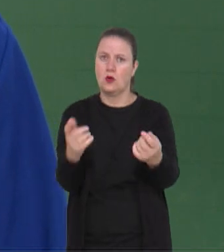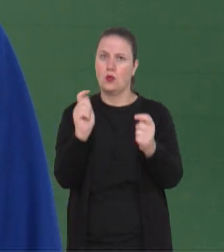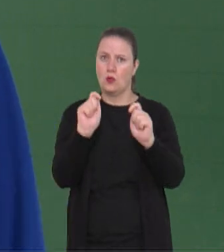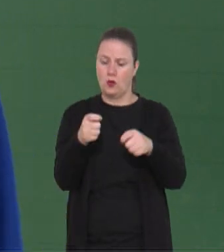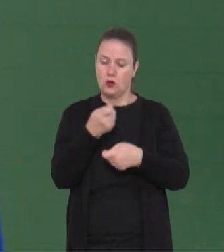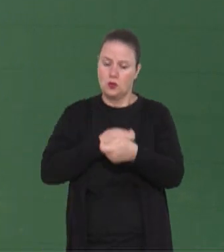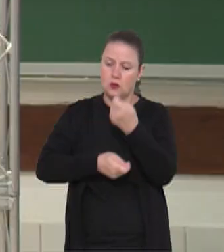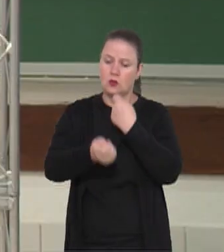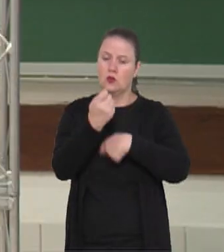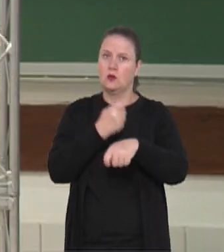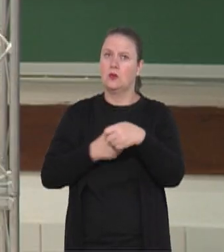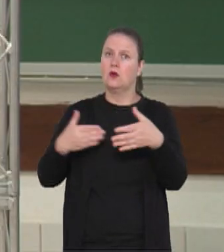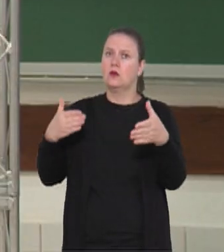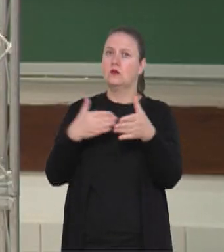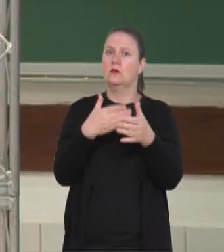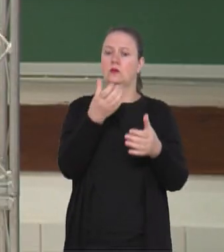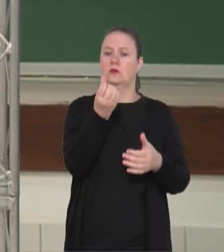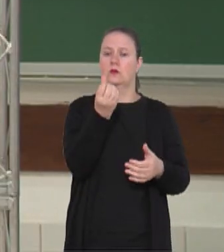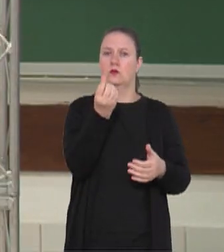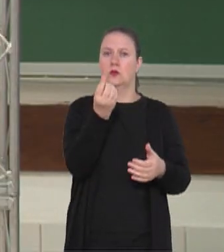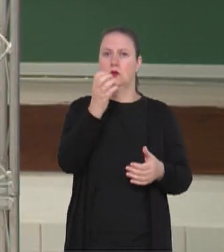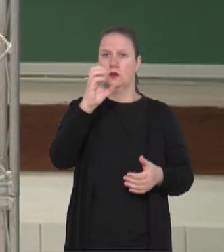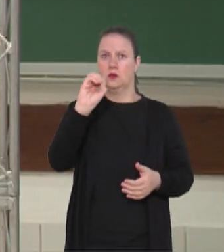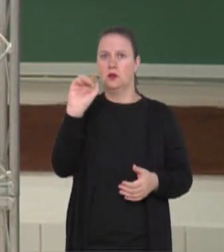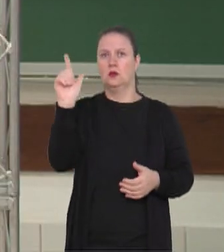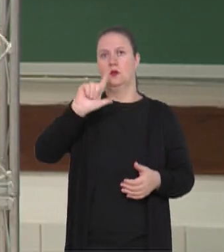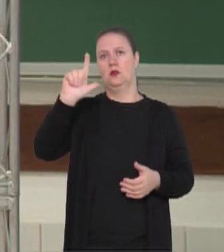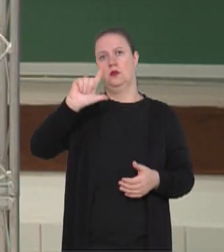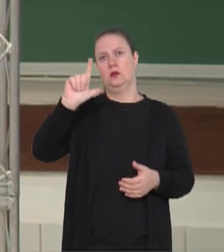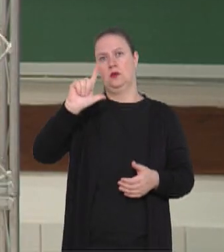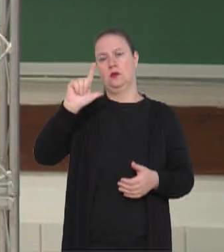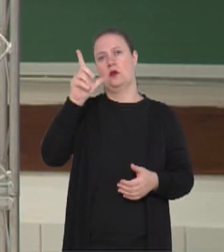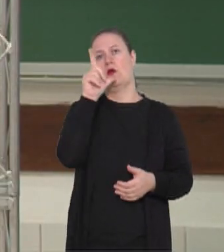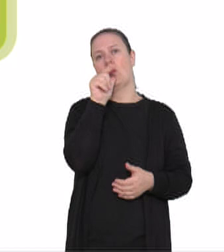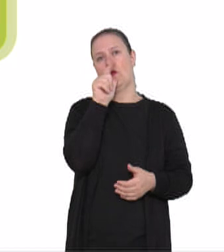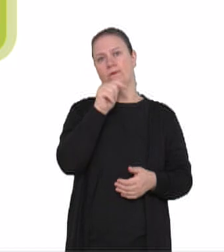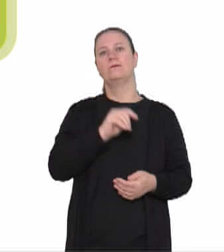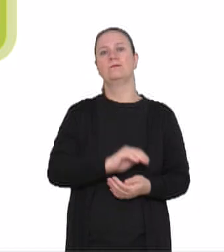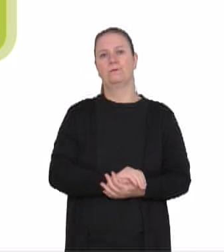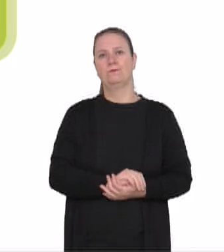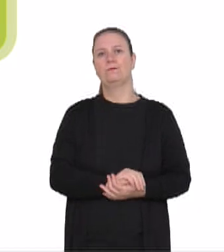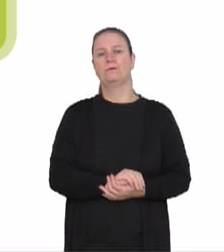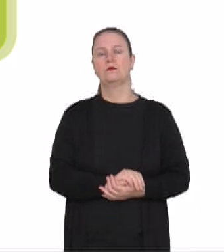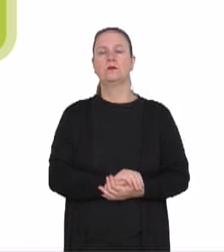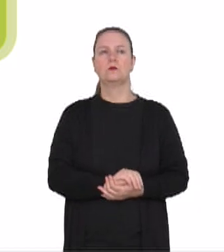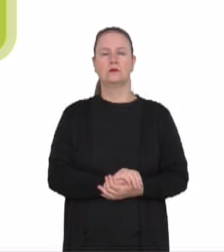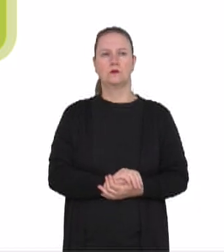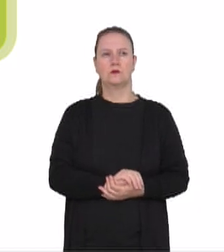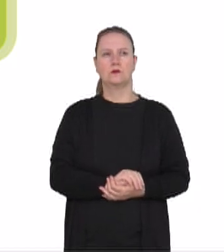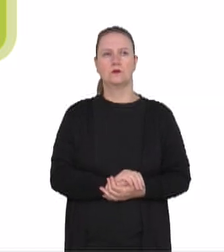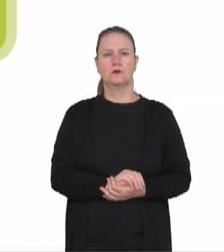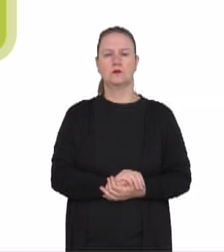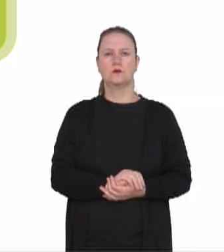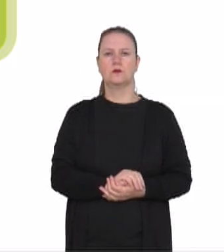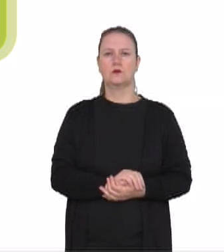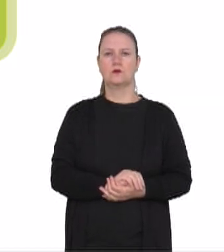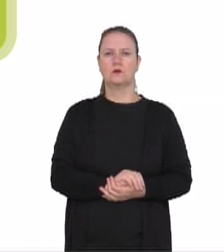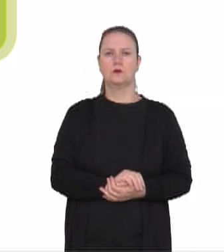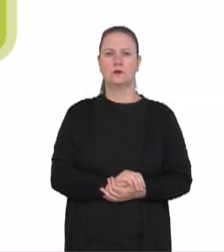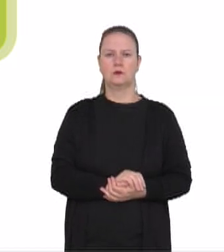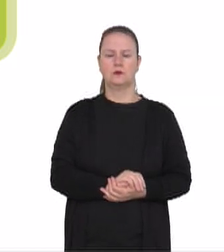60 litros de água. E a nossa próxima Echo Tip diz assim: collect rainwater in water butts